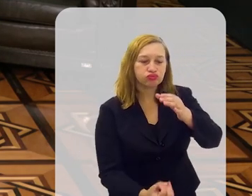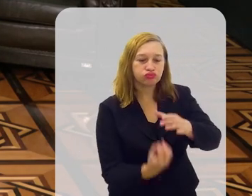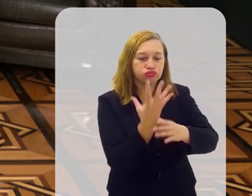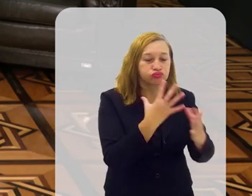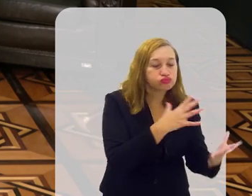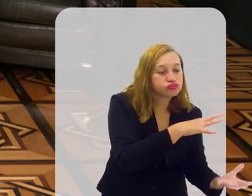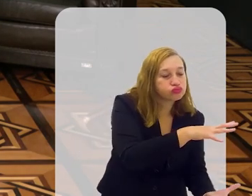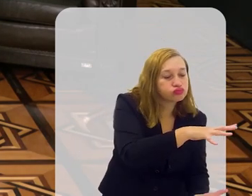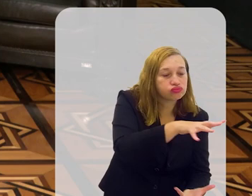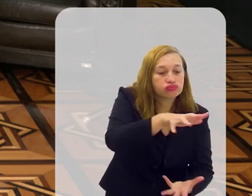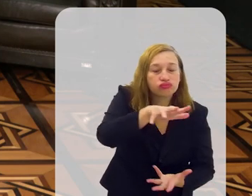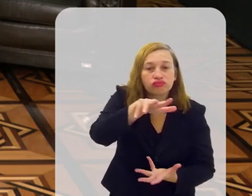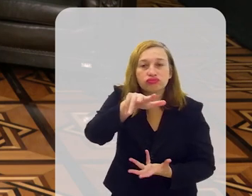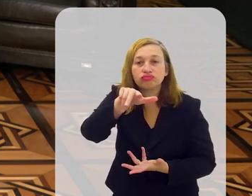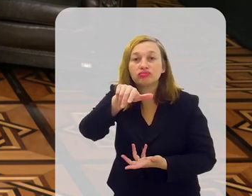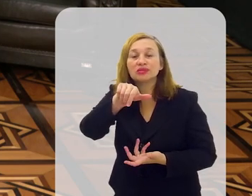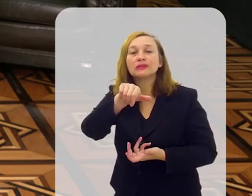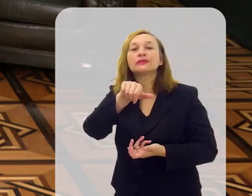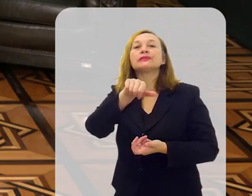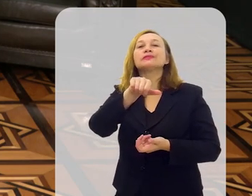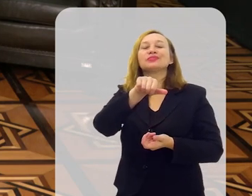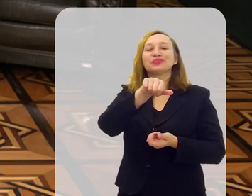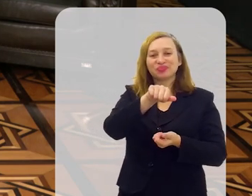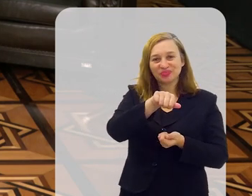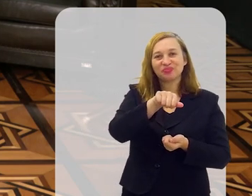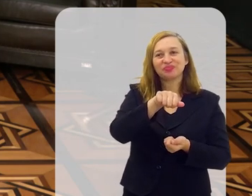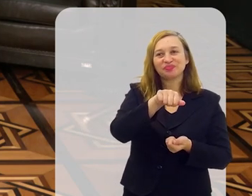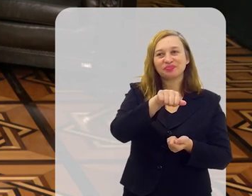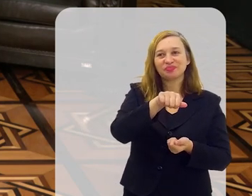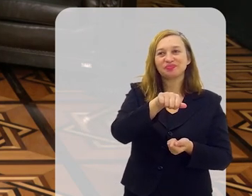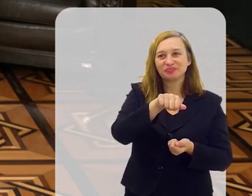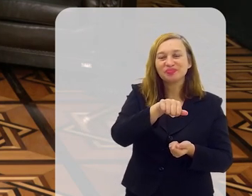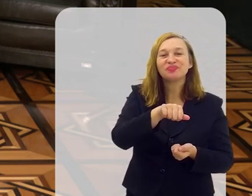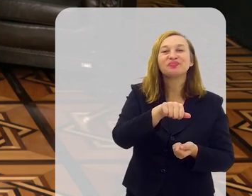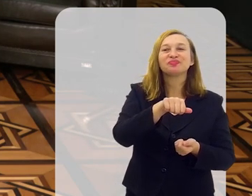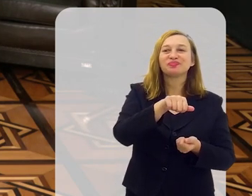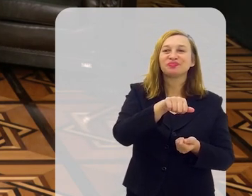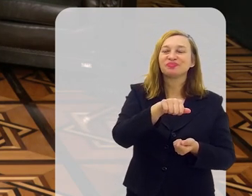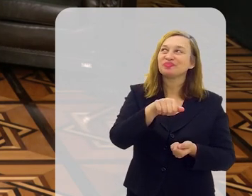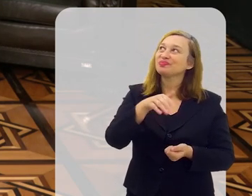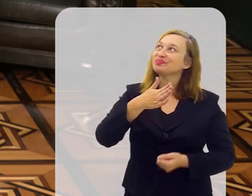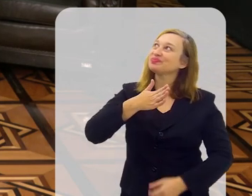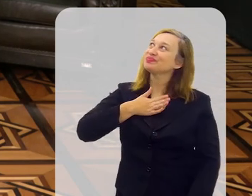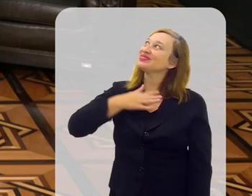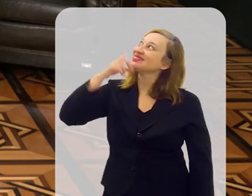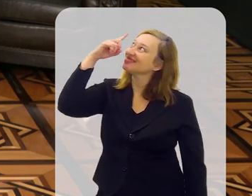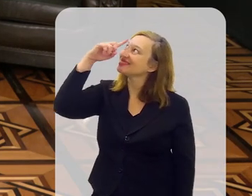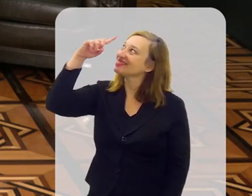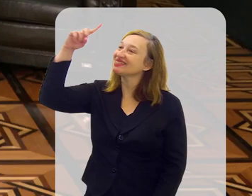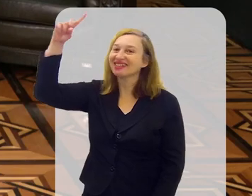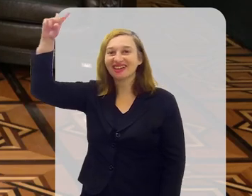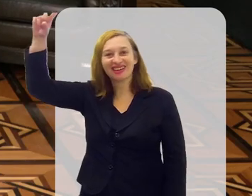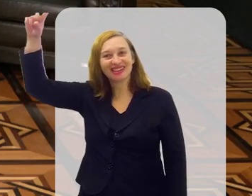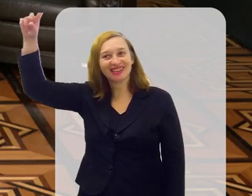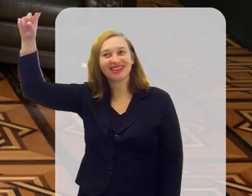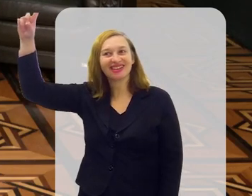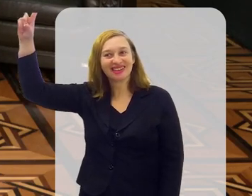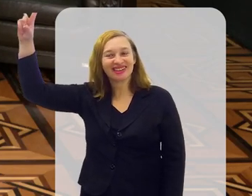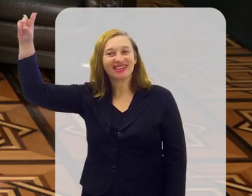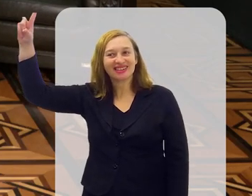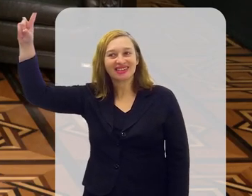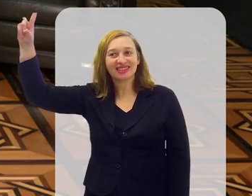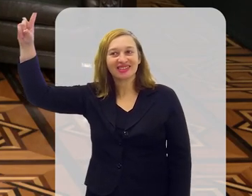oh. Antes da fundação do mundo, o